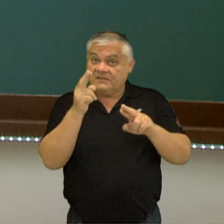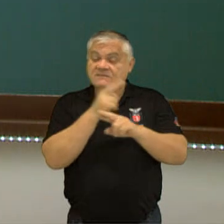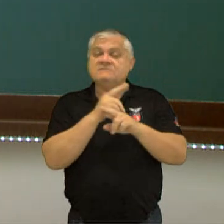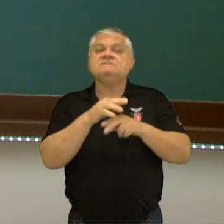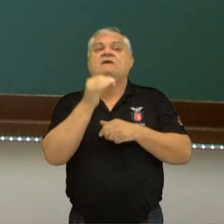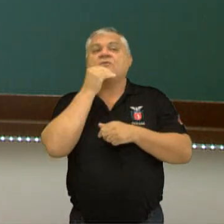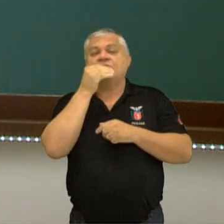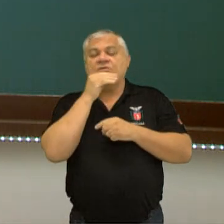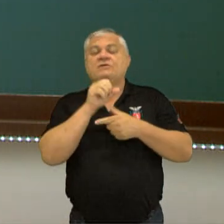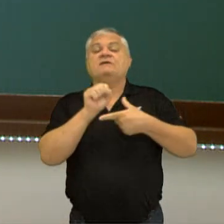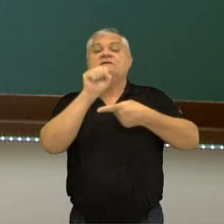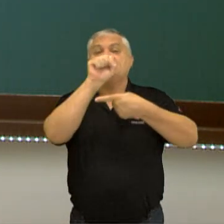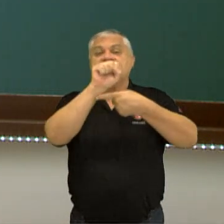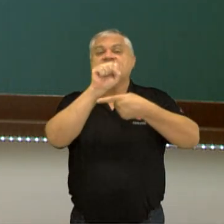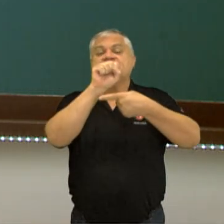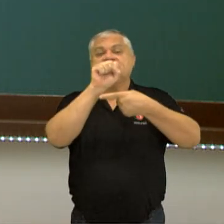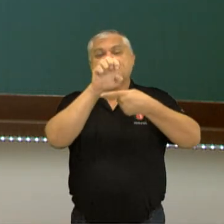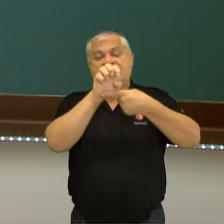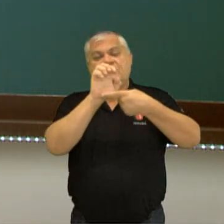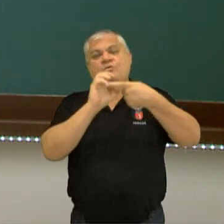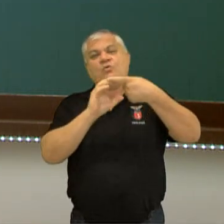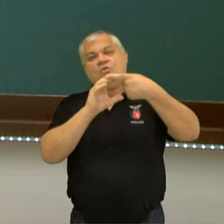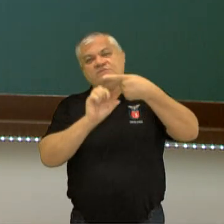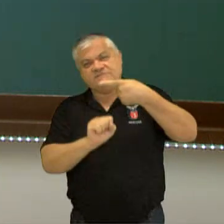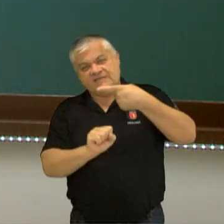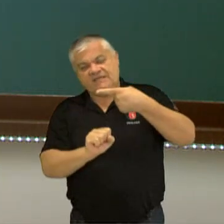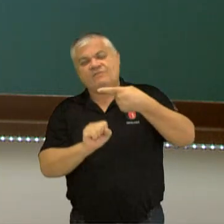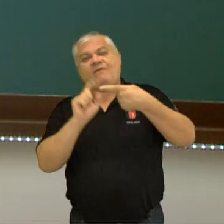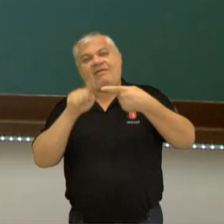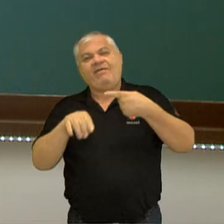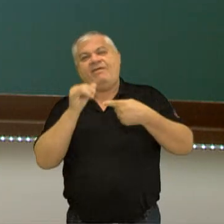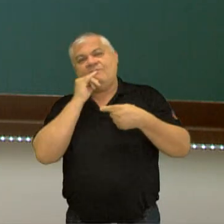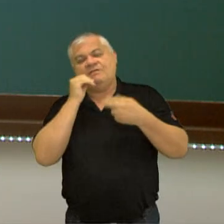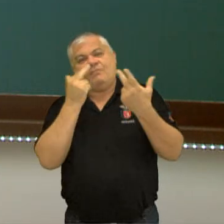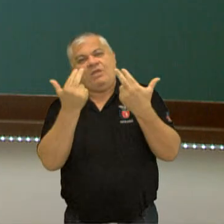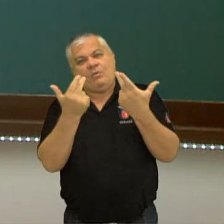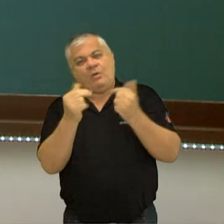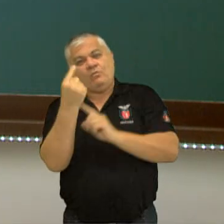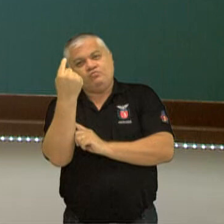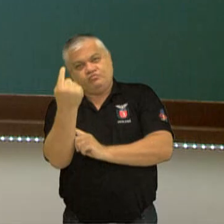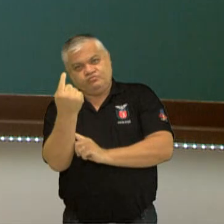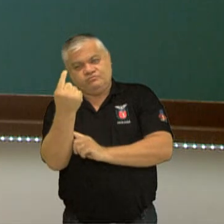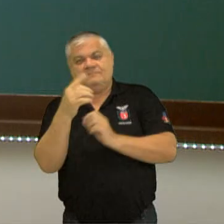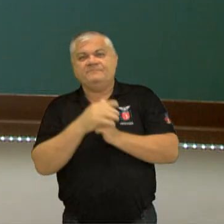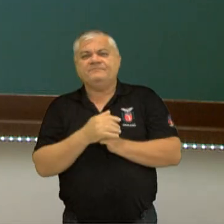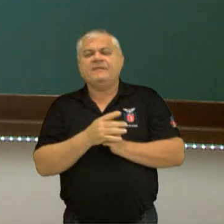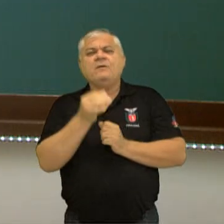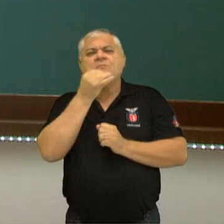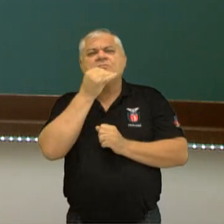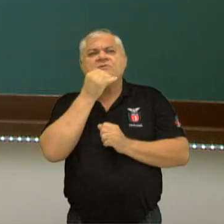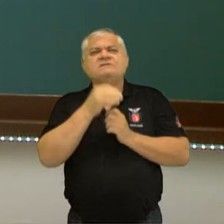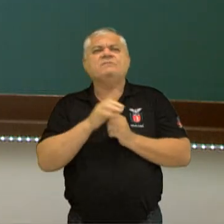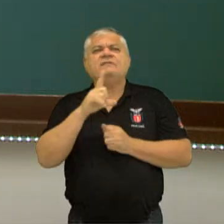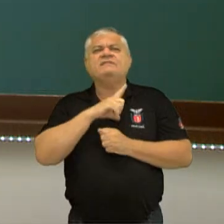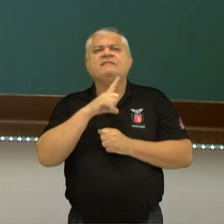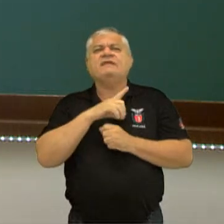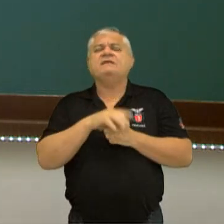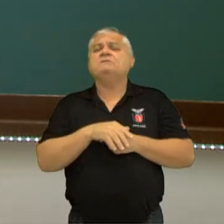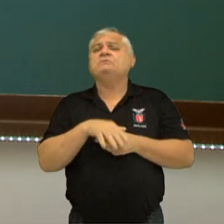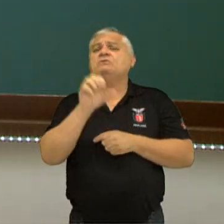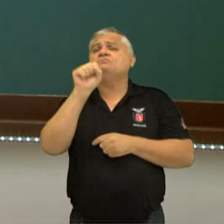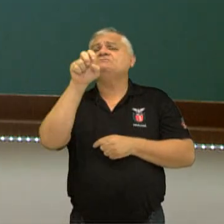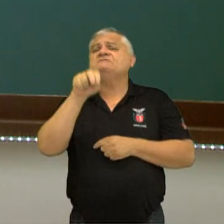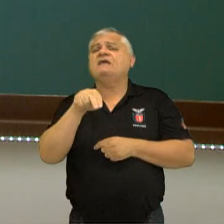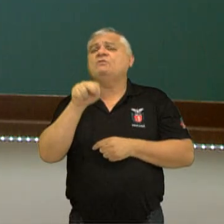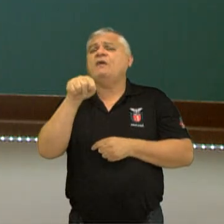trigonometria, seno quadrado de um ângulo mais cosseno quadrado do ângulo é igual a 1. E nós temos no enunciado que o seno desse